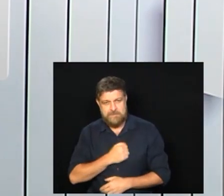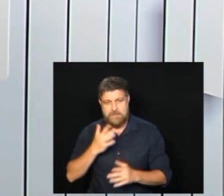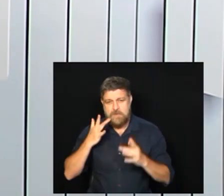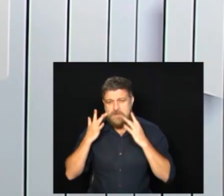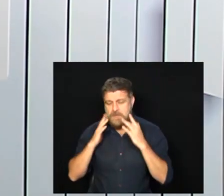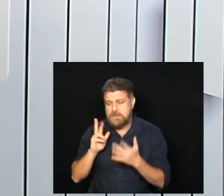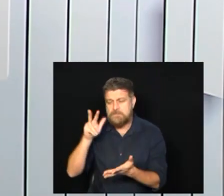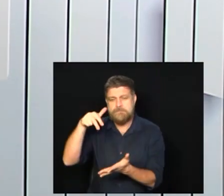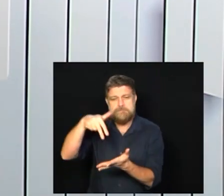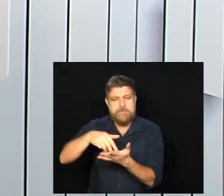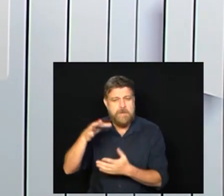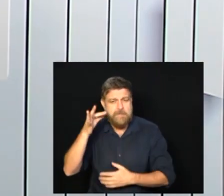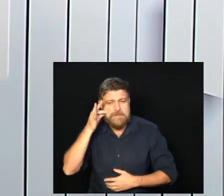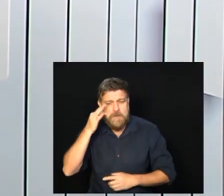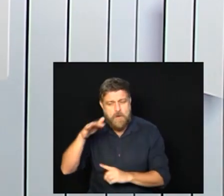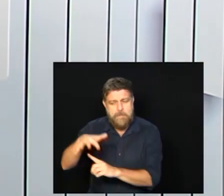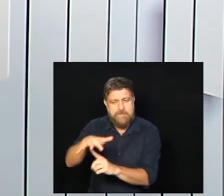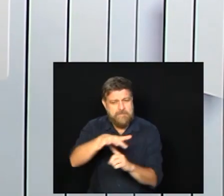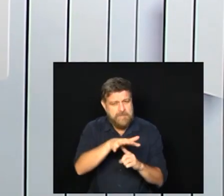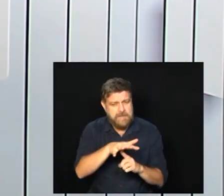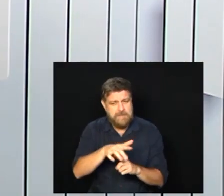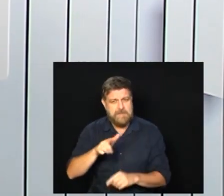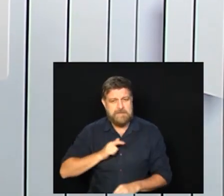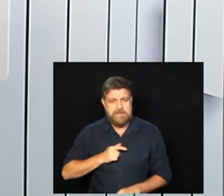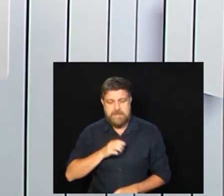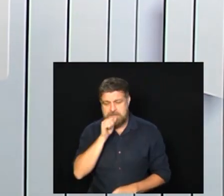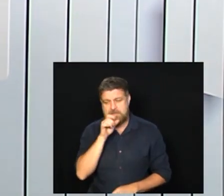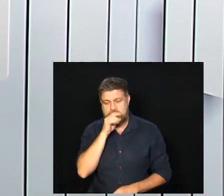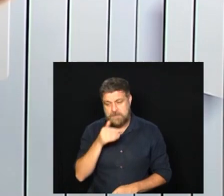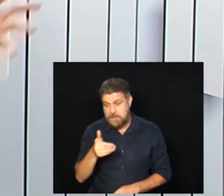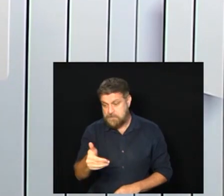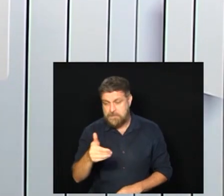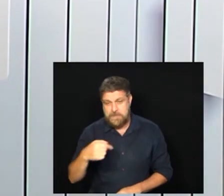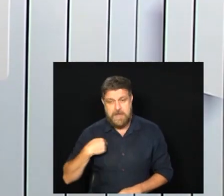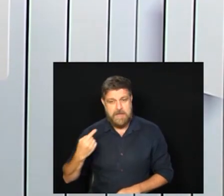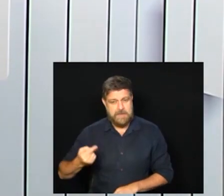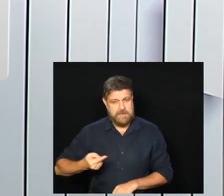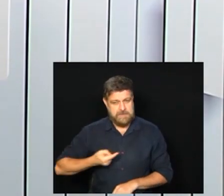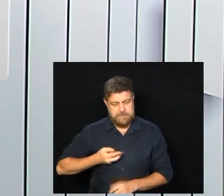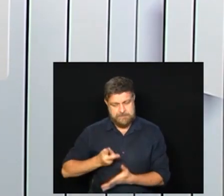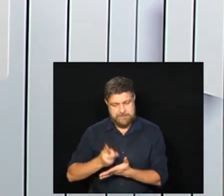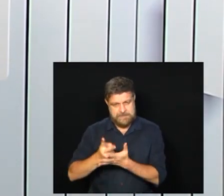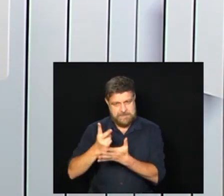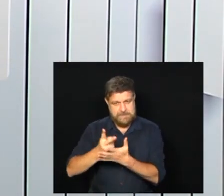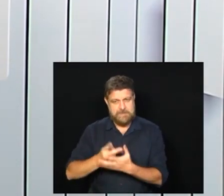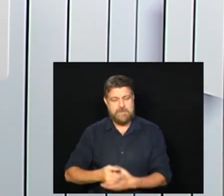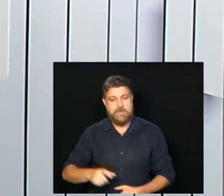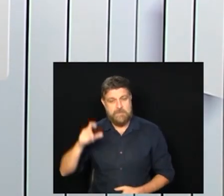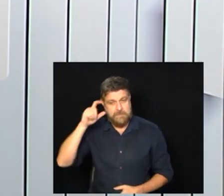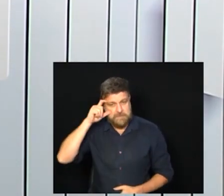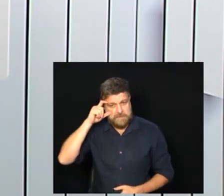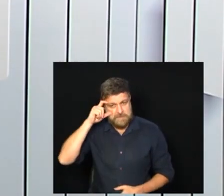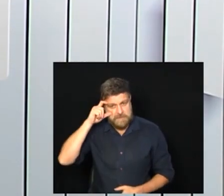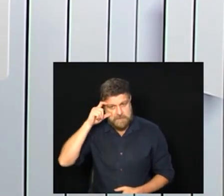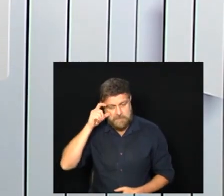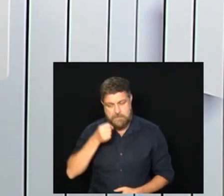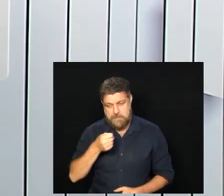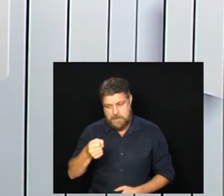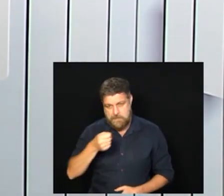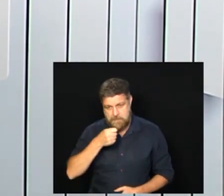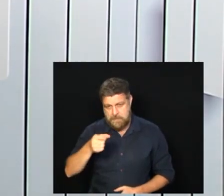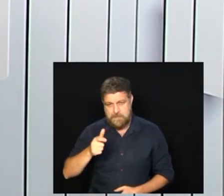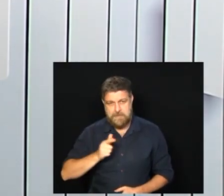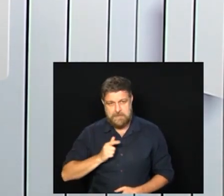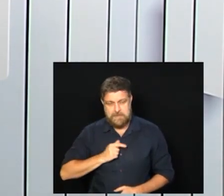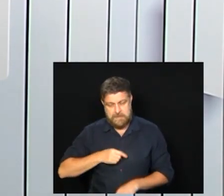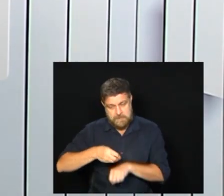teatro ou até em uma feira? Bom, fim de semana chegando e a gente continua com o nosso repórter Michel Amorim, que está